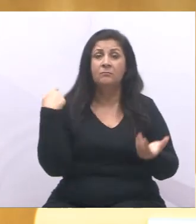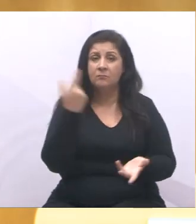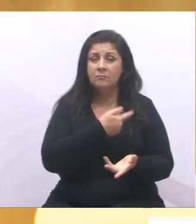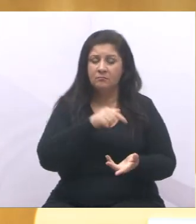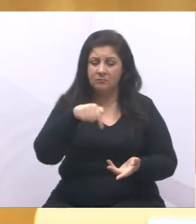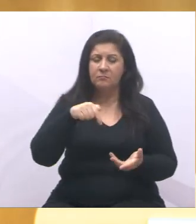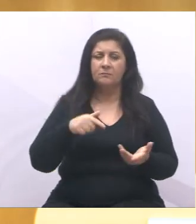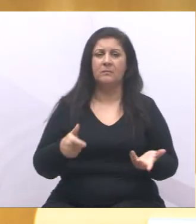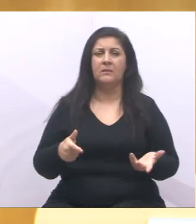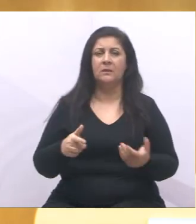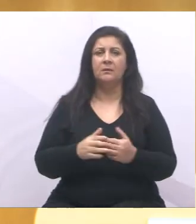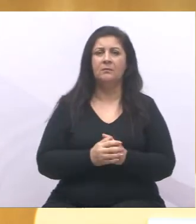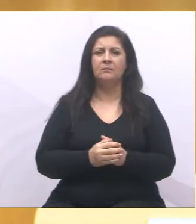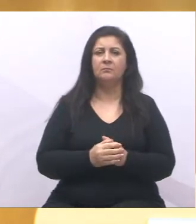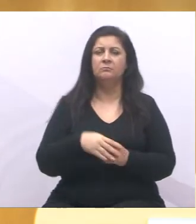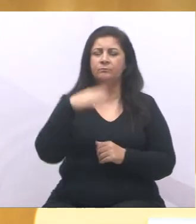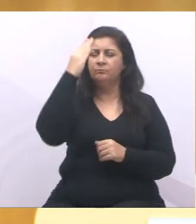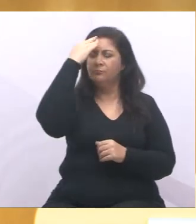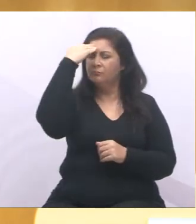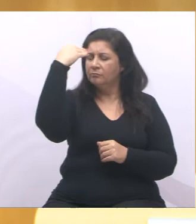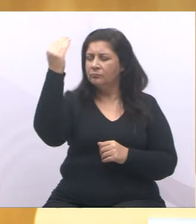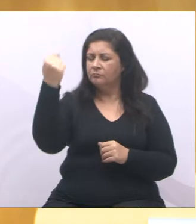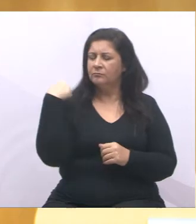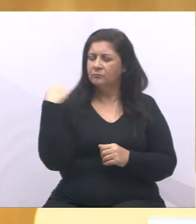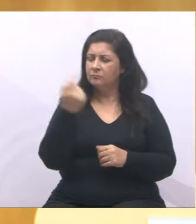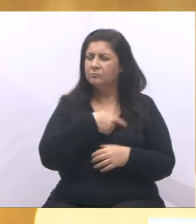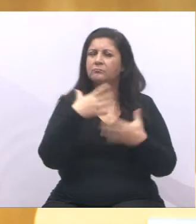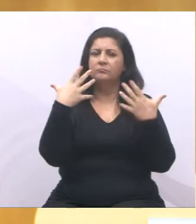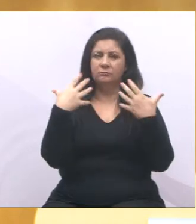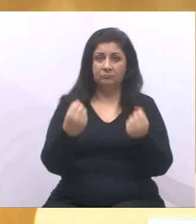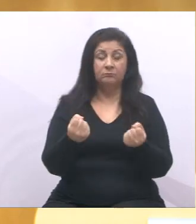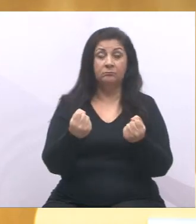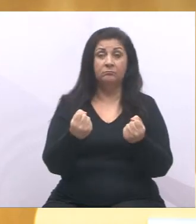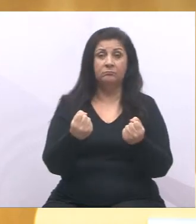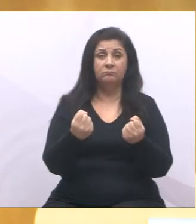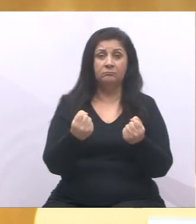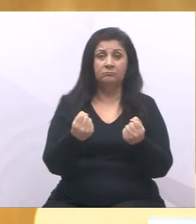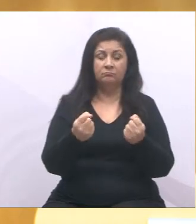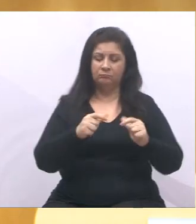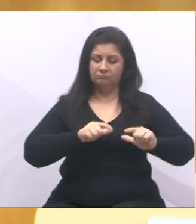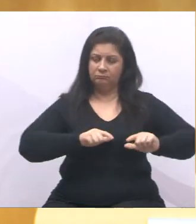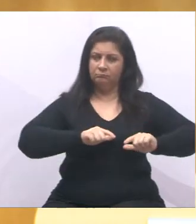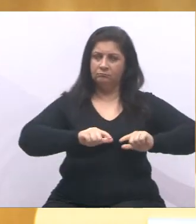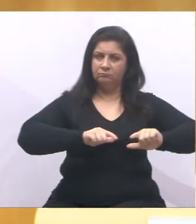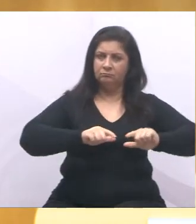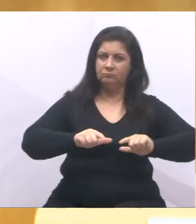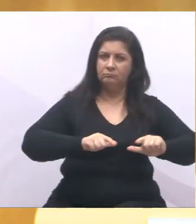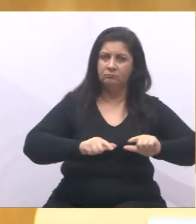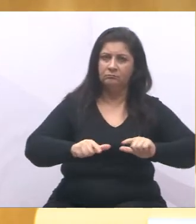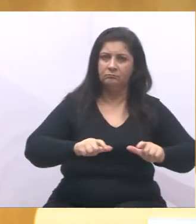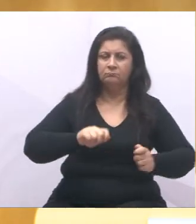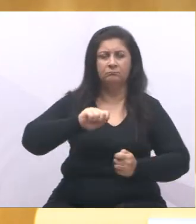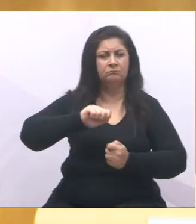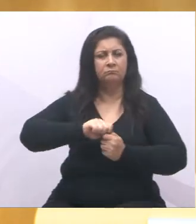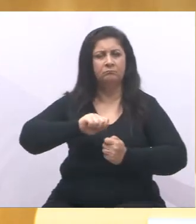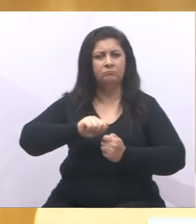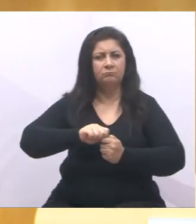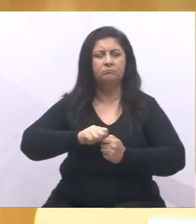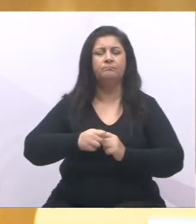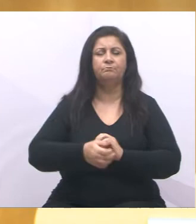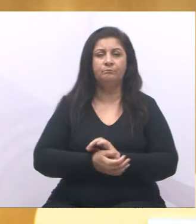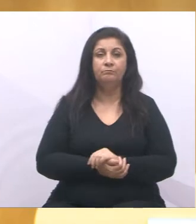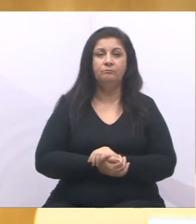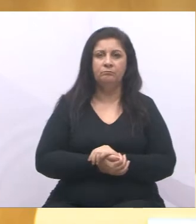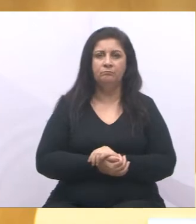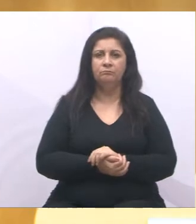presentes, solenemente admitamos, com os nossos gestos, com as nossas ações, com o nosso trabalho,